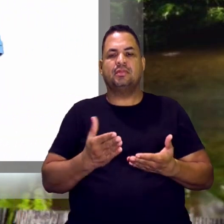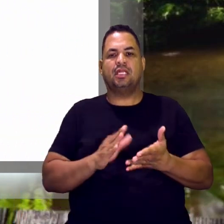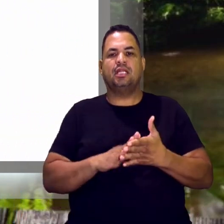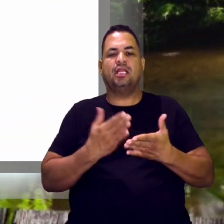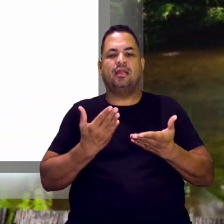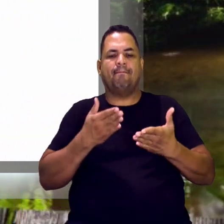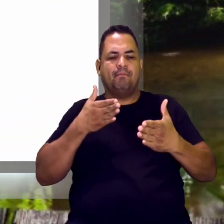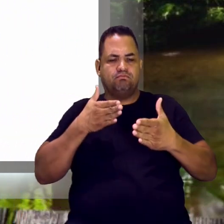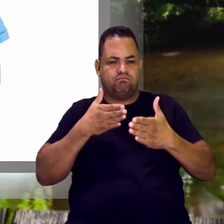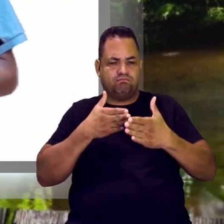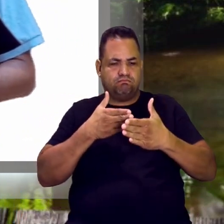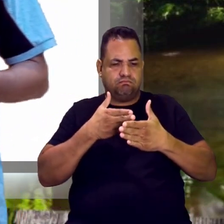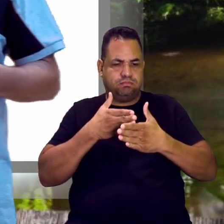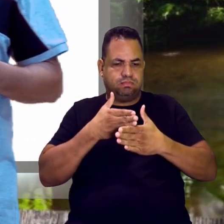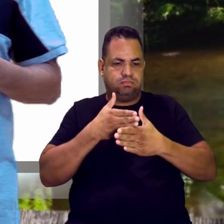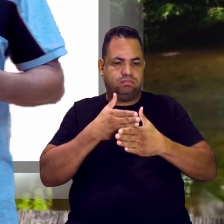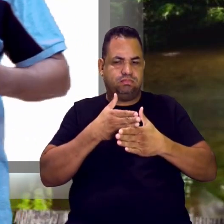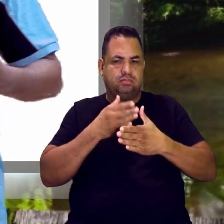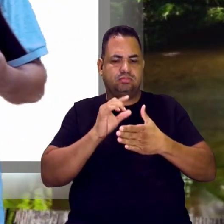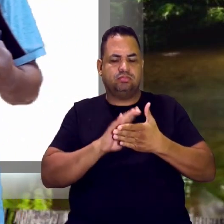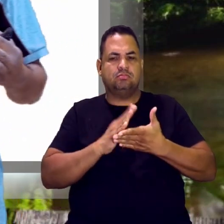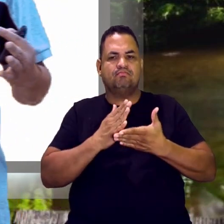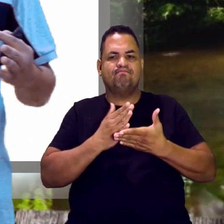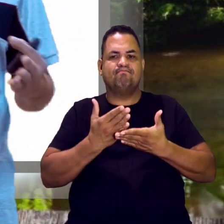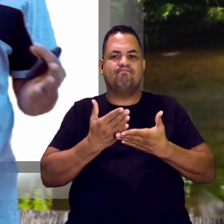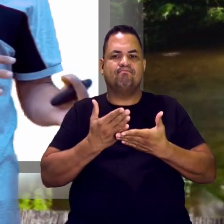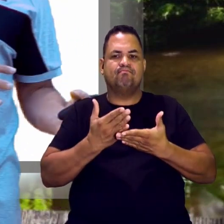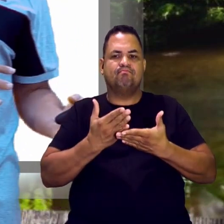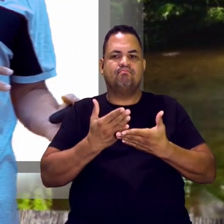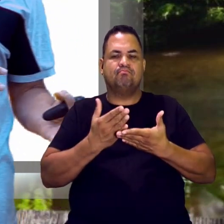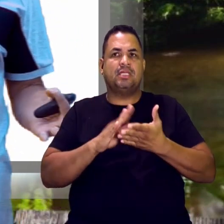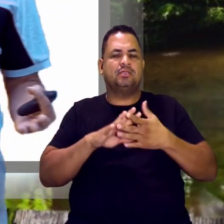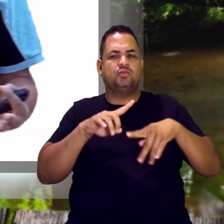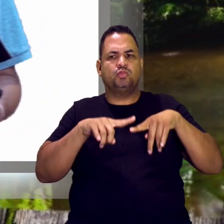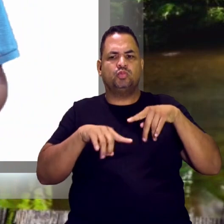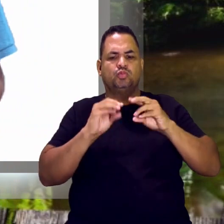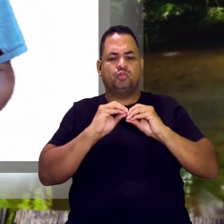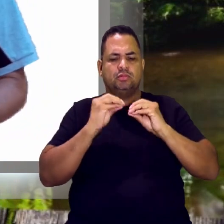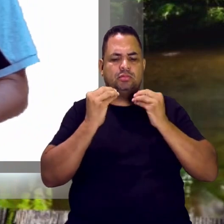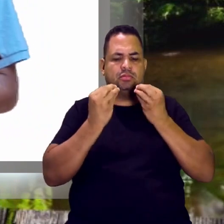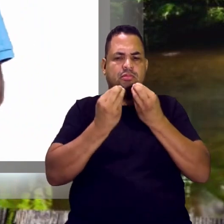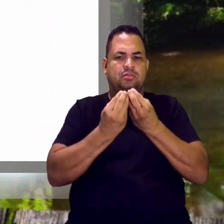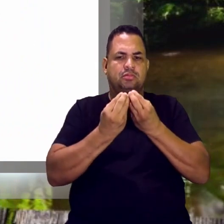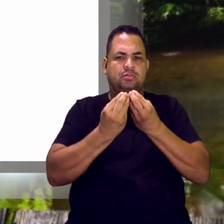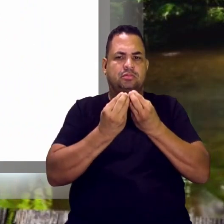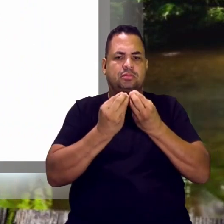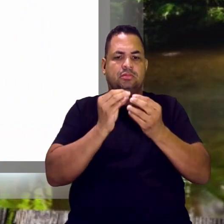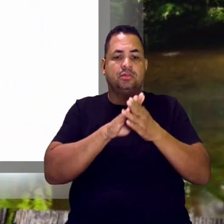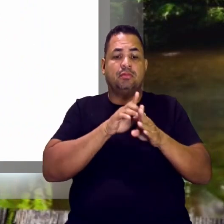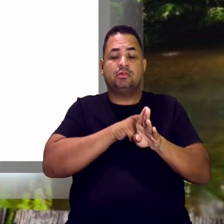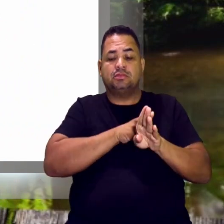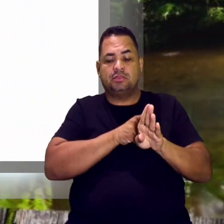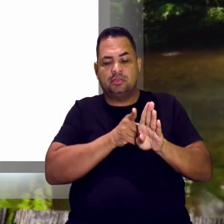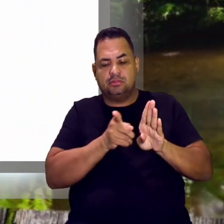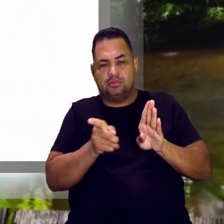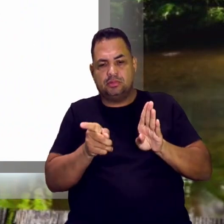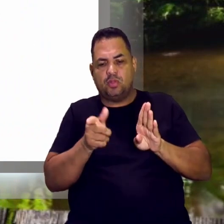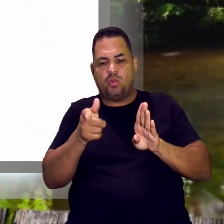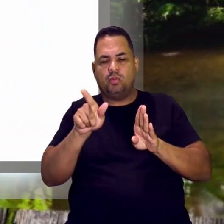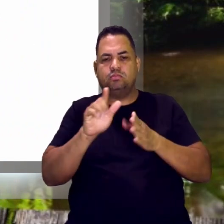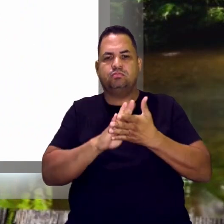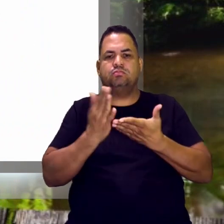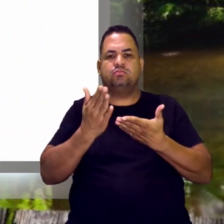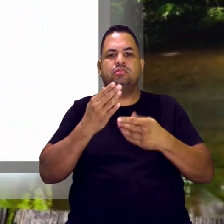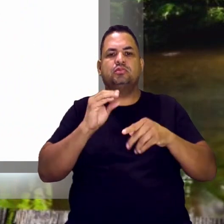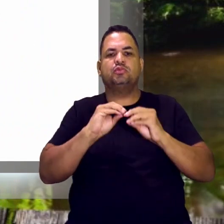deixa passar determinados elementos e deixa sair outros